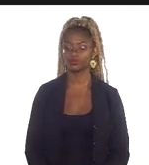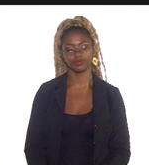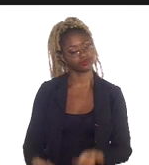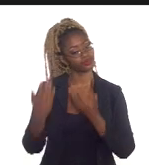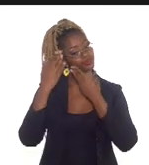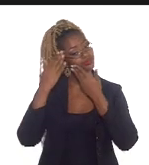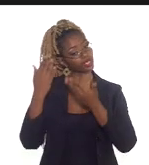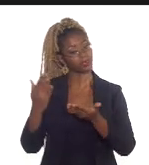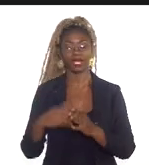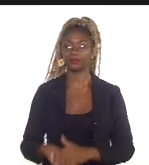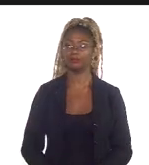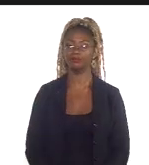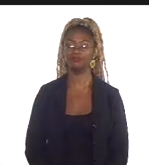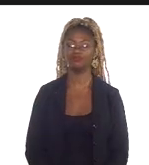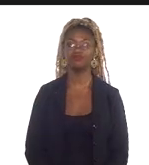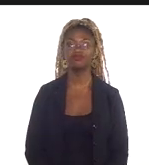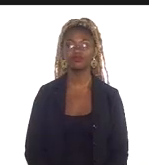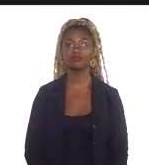Obrigado.